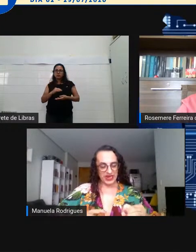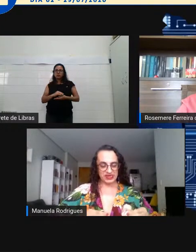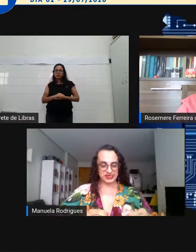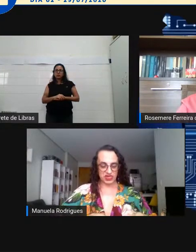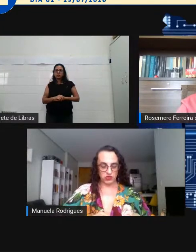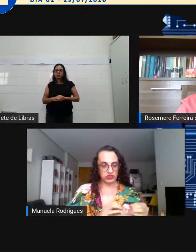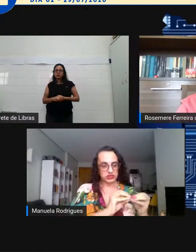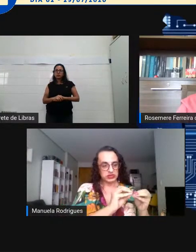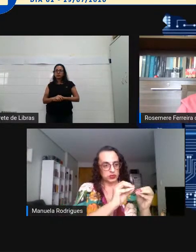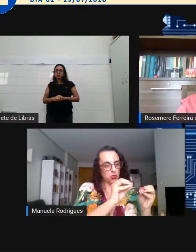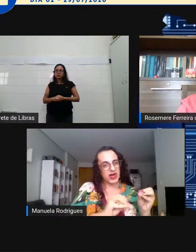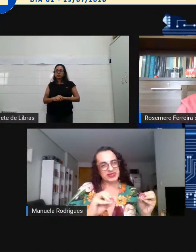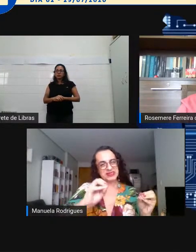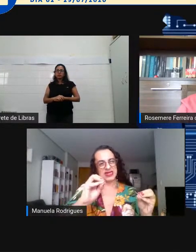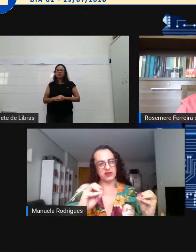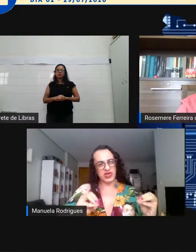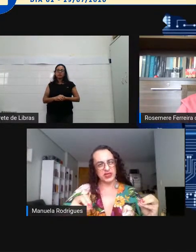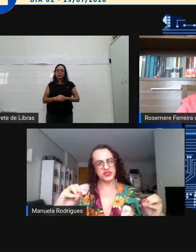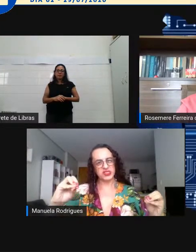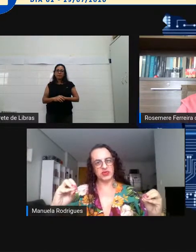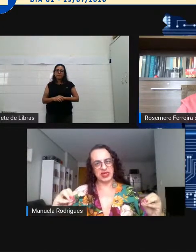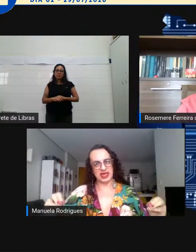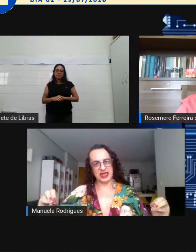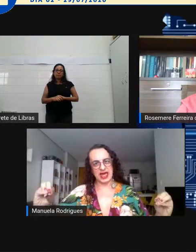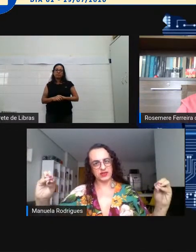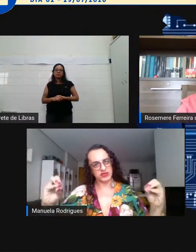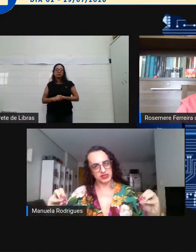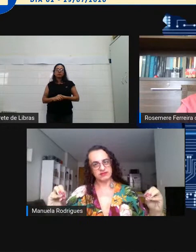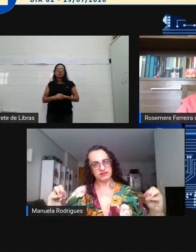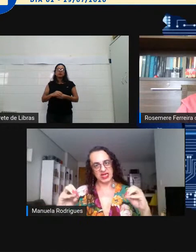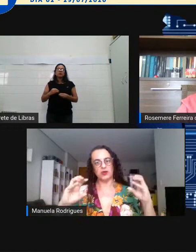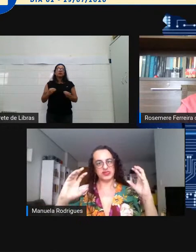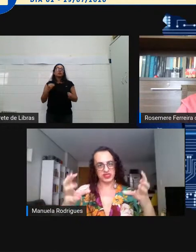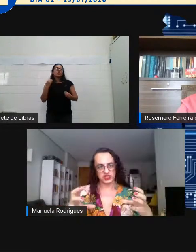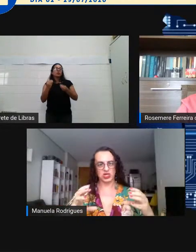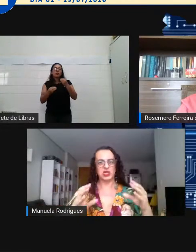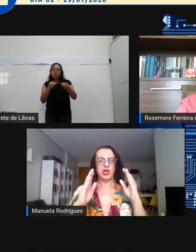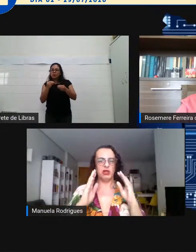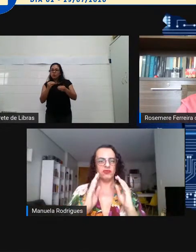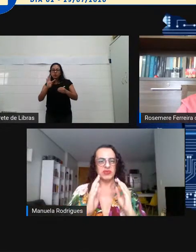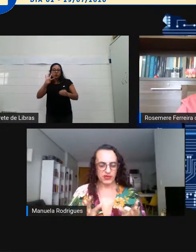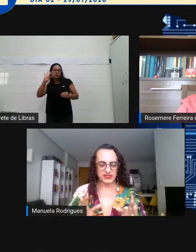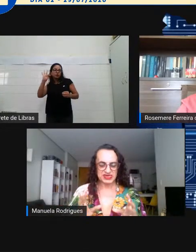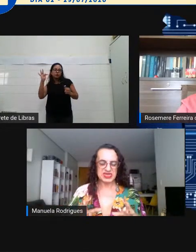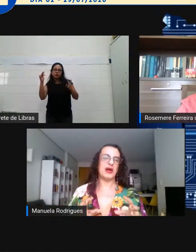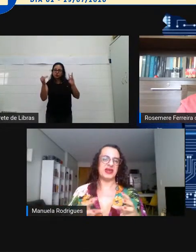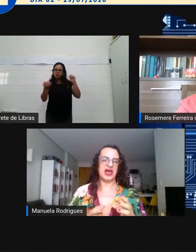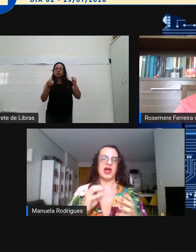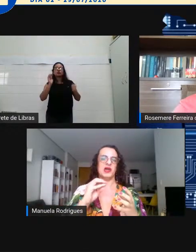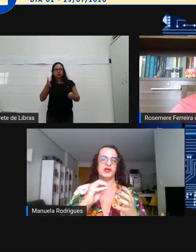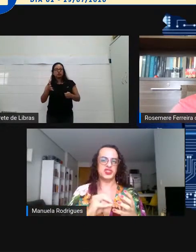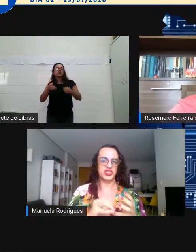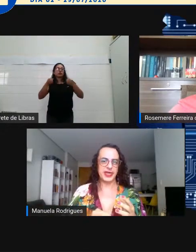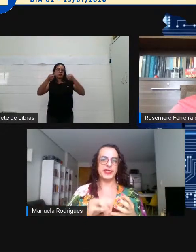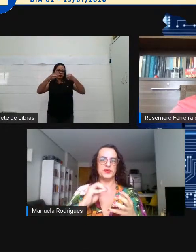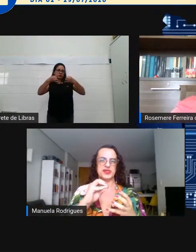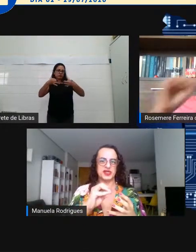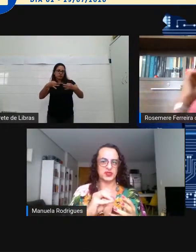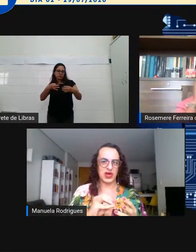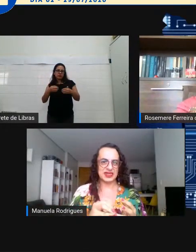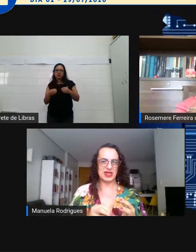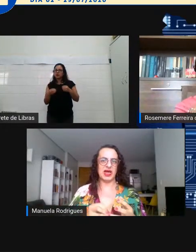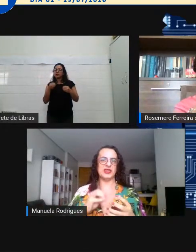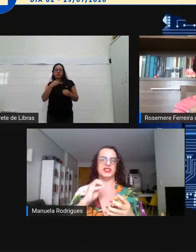a compreensão do quanto esses elementos estão interligados, né? Ou seja, que não dá para você separar